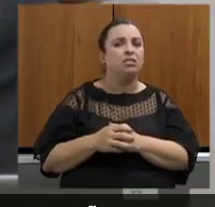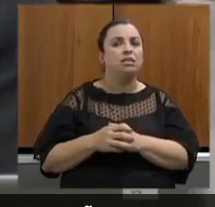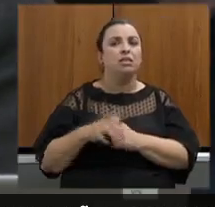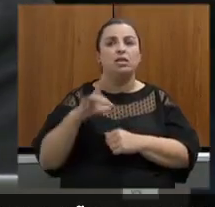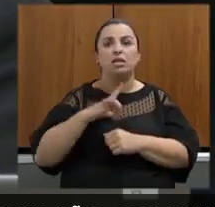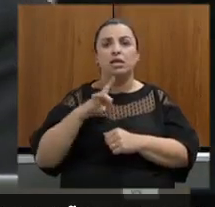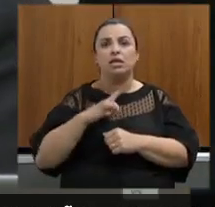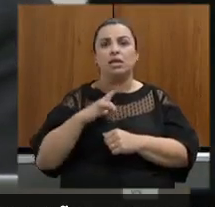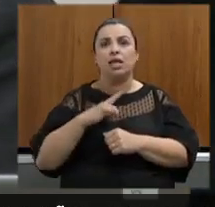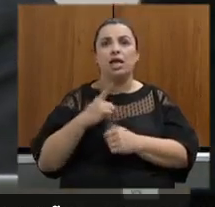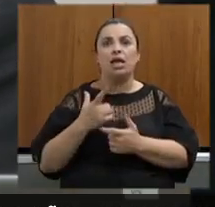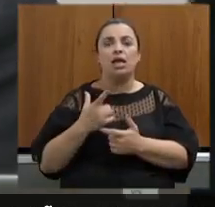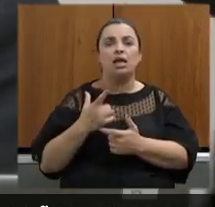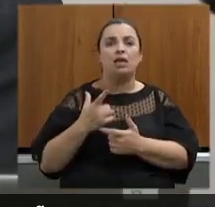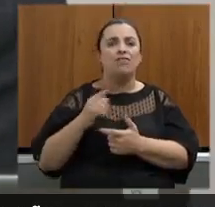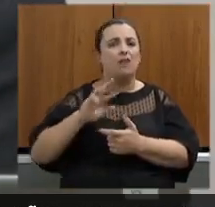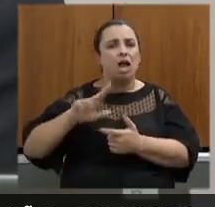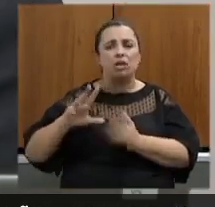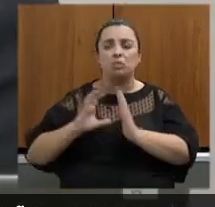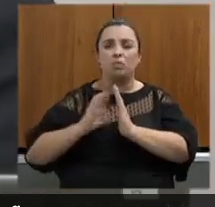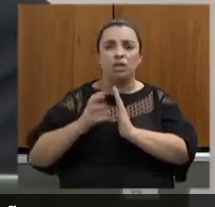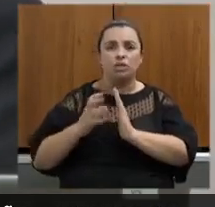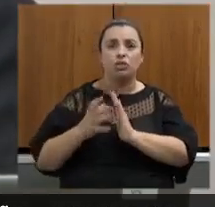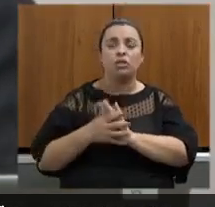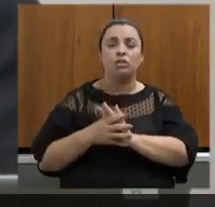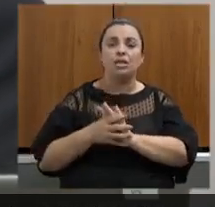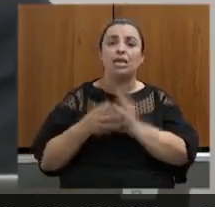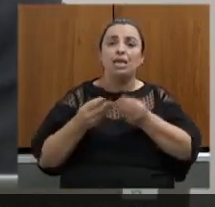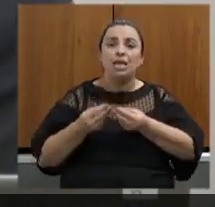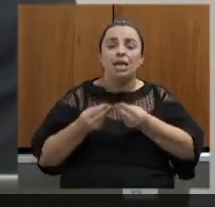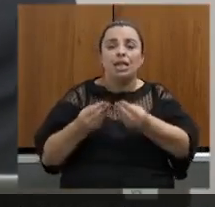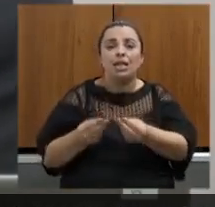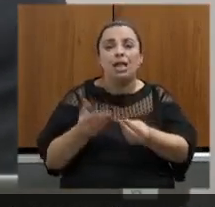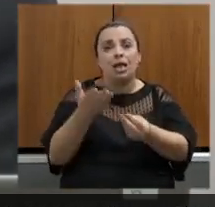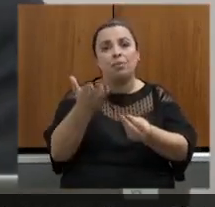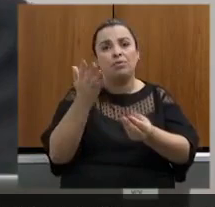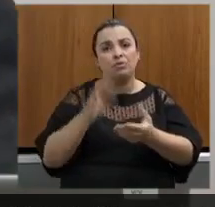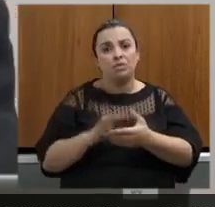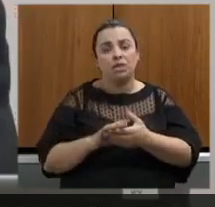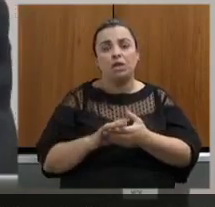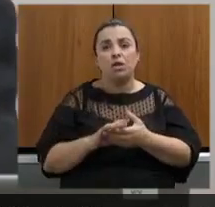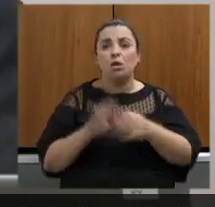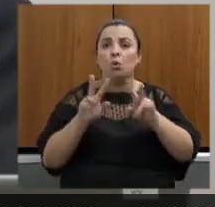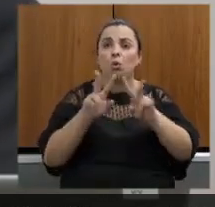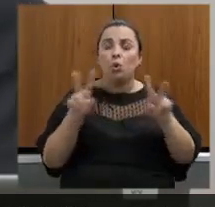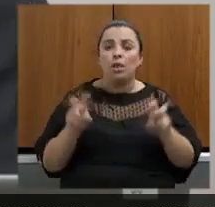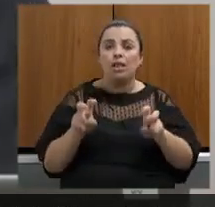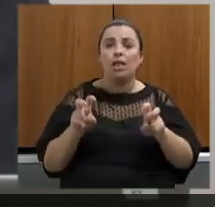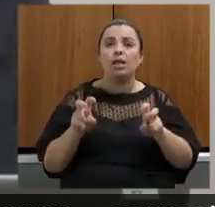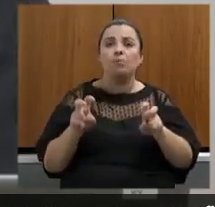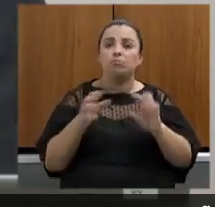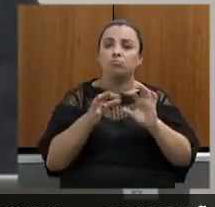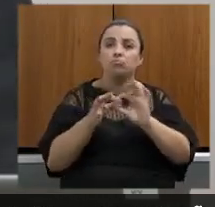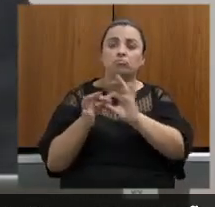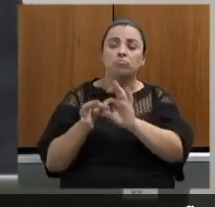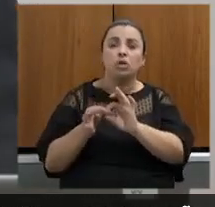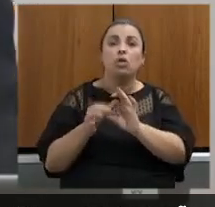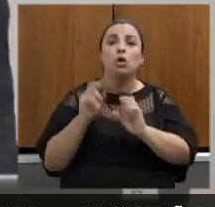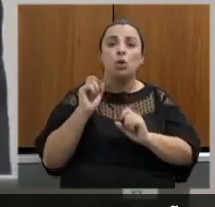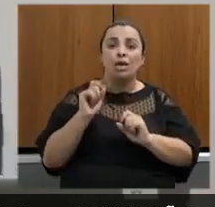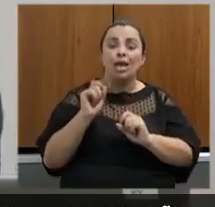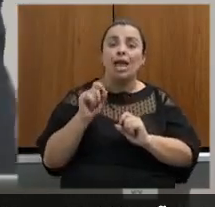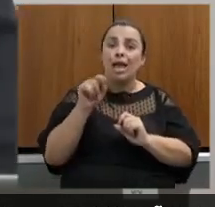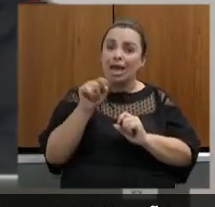políticas partidárias levar para vossa excelência quero de luz não que se refere isso foi fruto